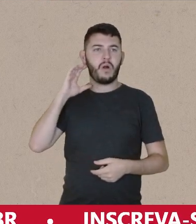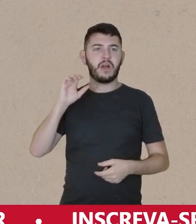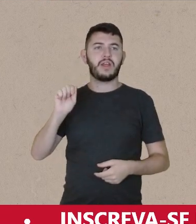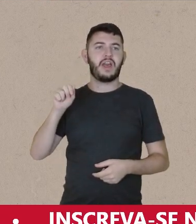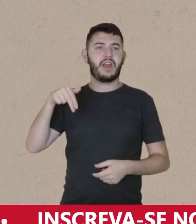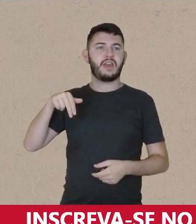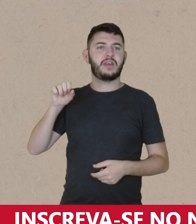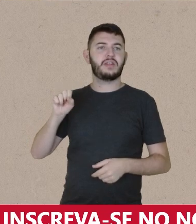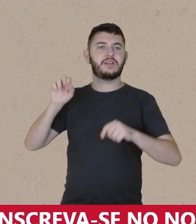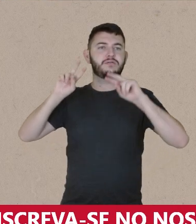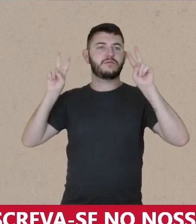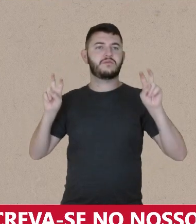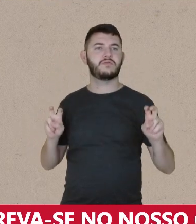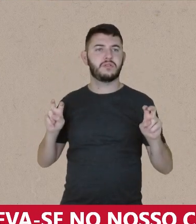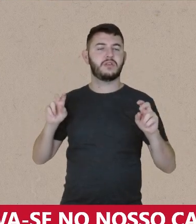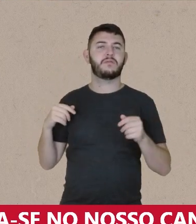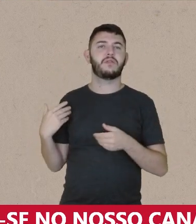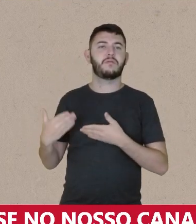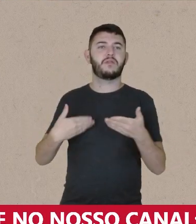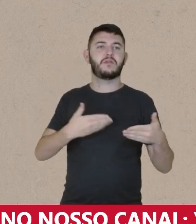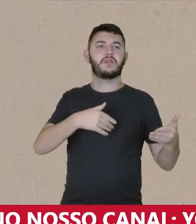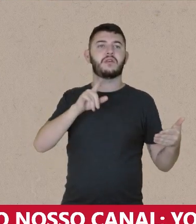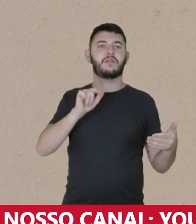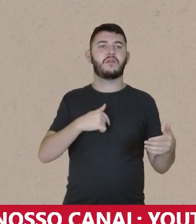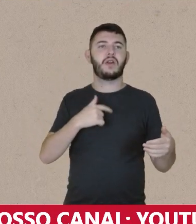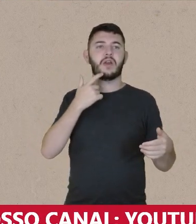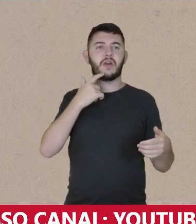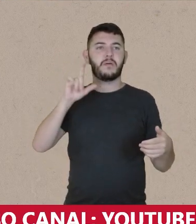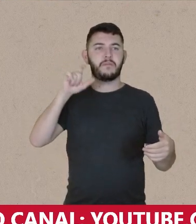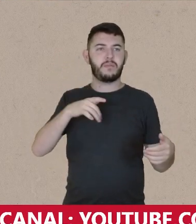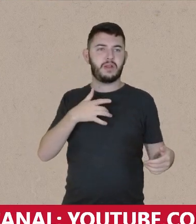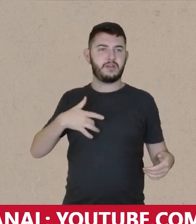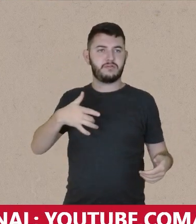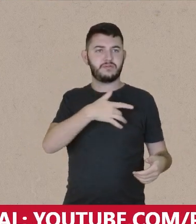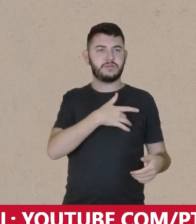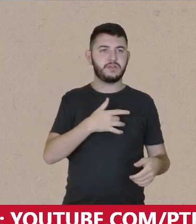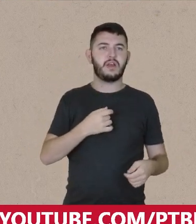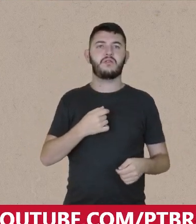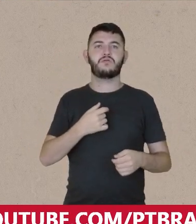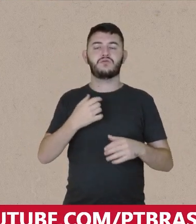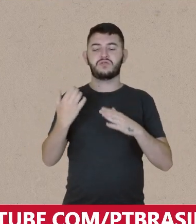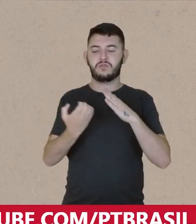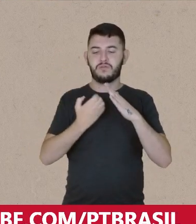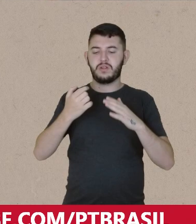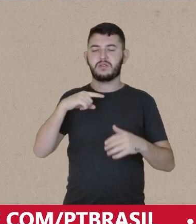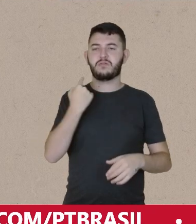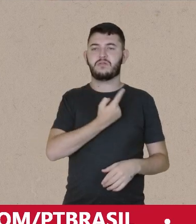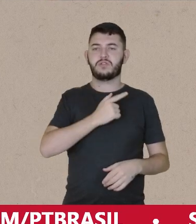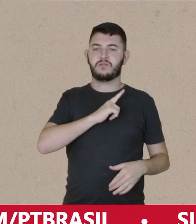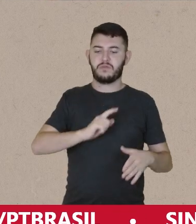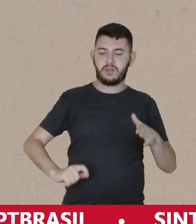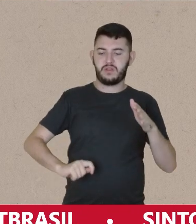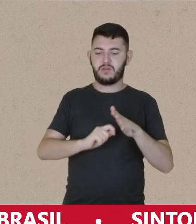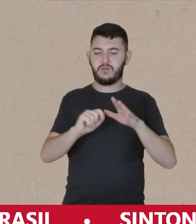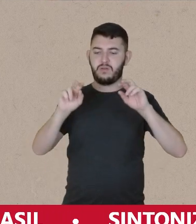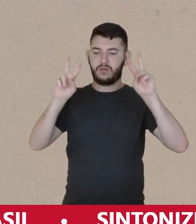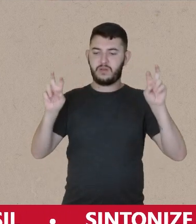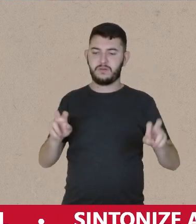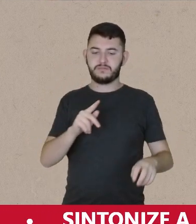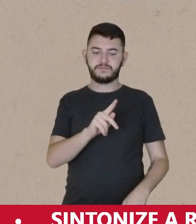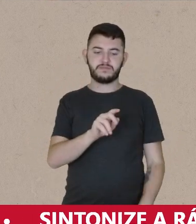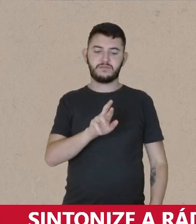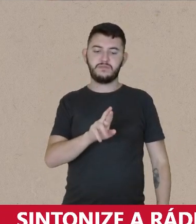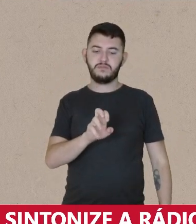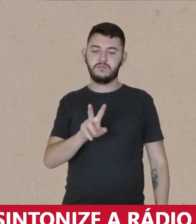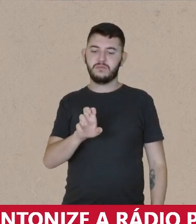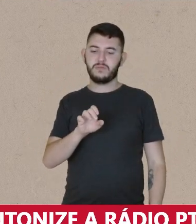a esse processo das operadoras de plano de saúde. A gente recebeu as denúncias em relação à Prevent, várias denúncias estão chegando em relação